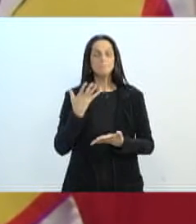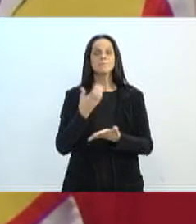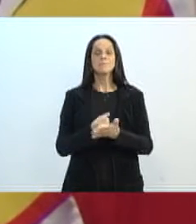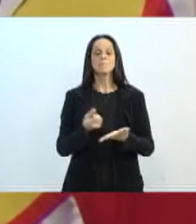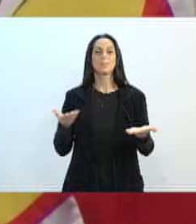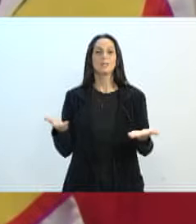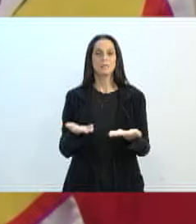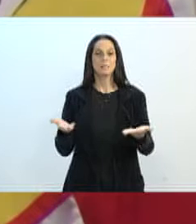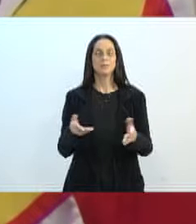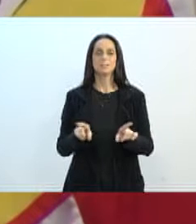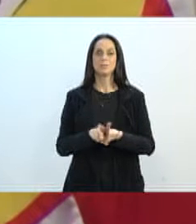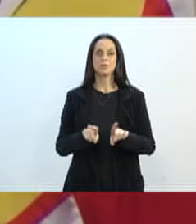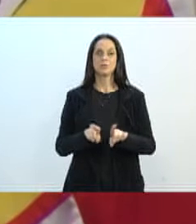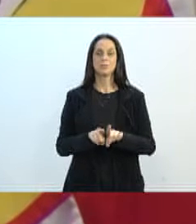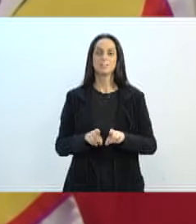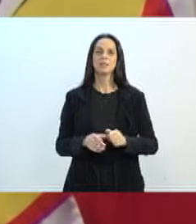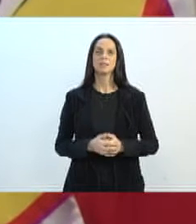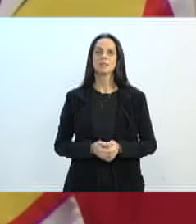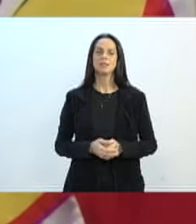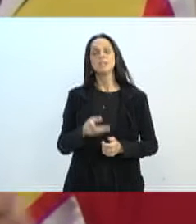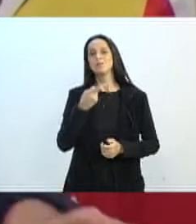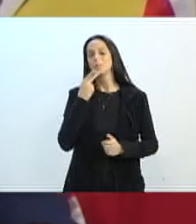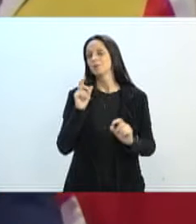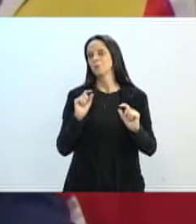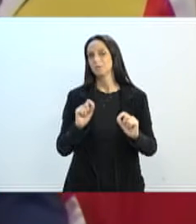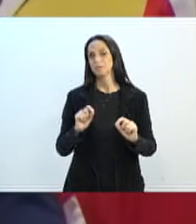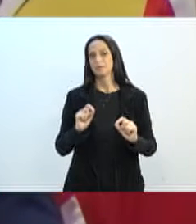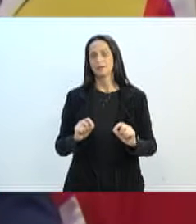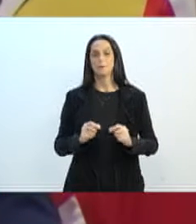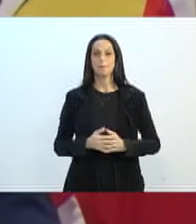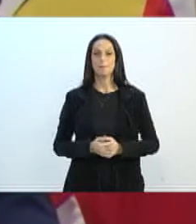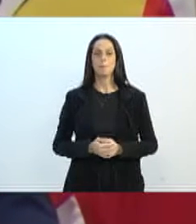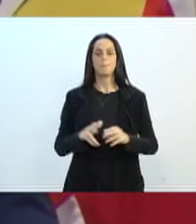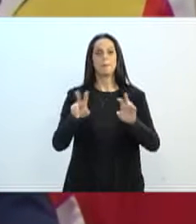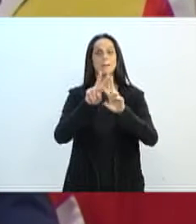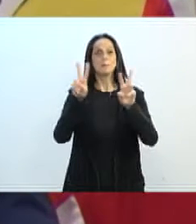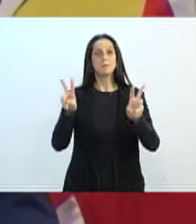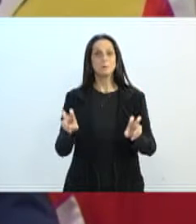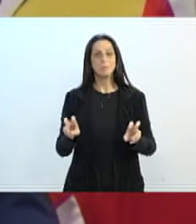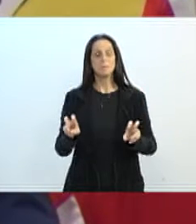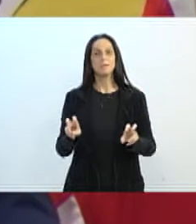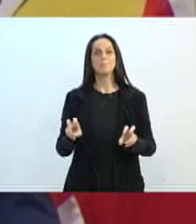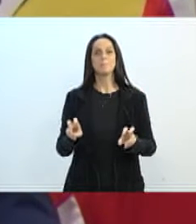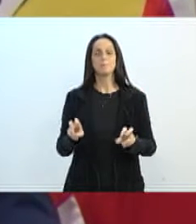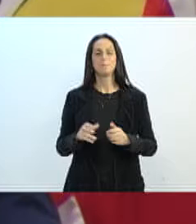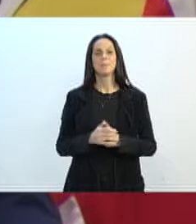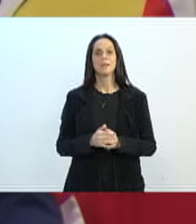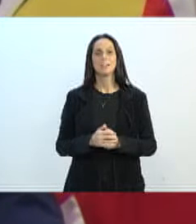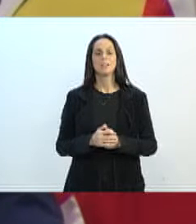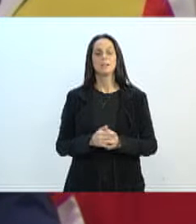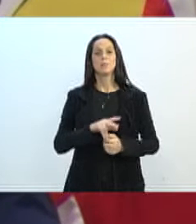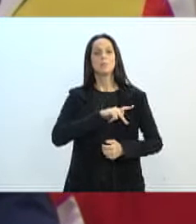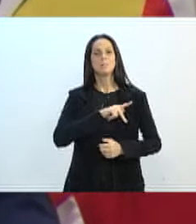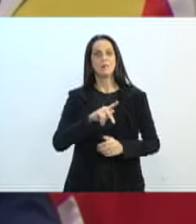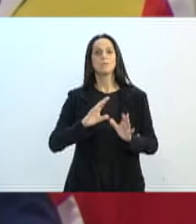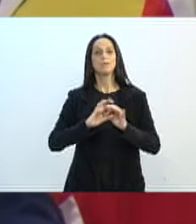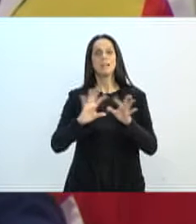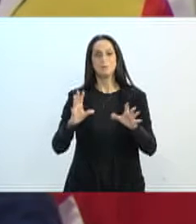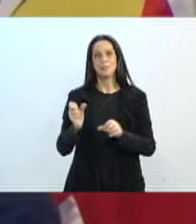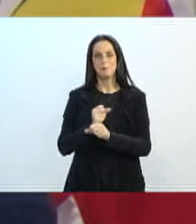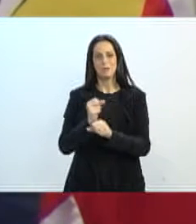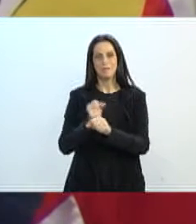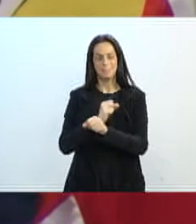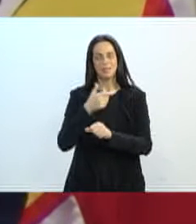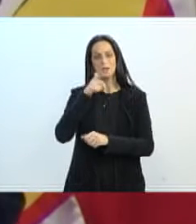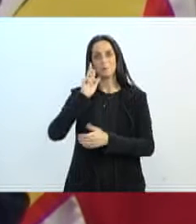aqui e falar também a respeito da assinatura de ordem de serviços. Ontem nós